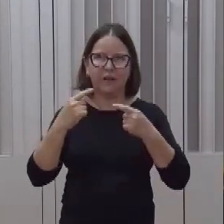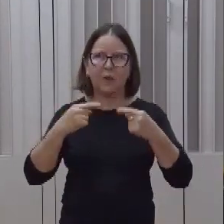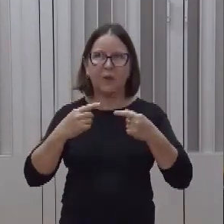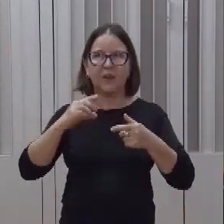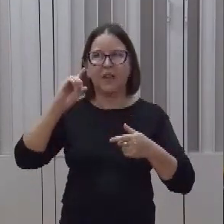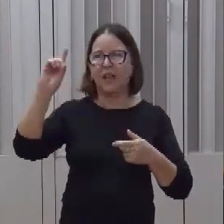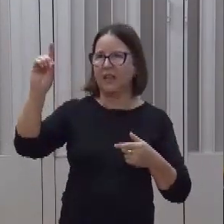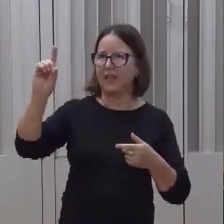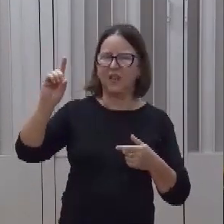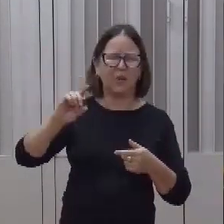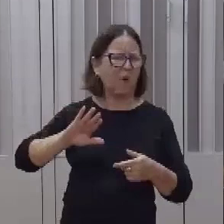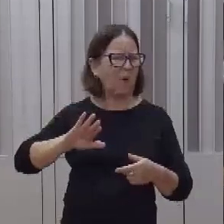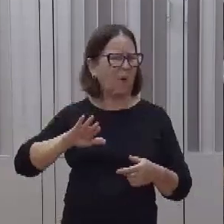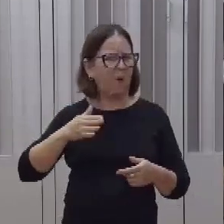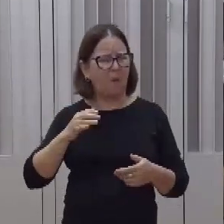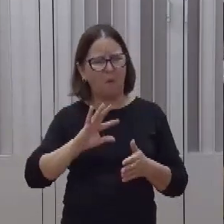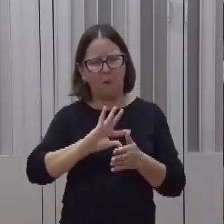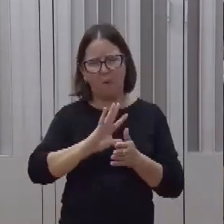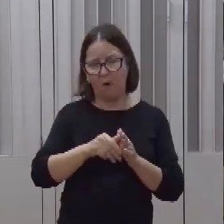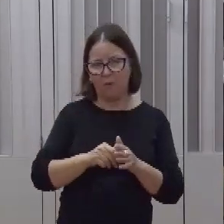porque não frutifica.